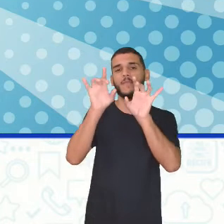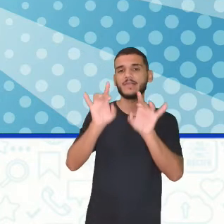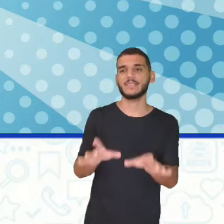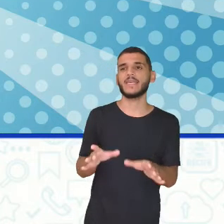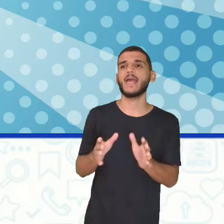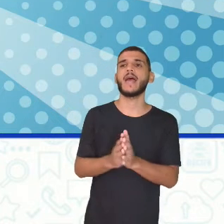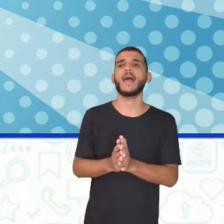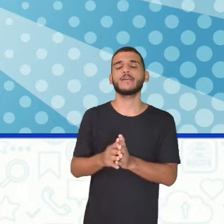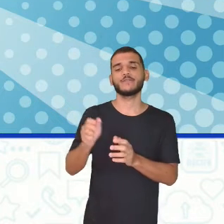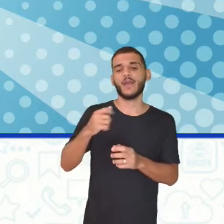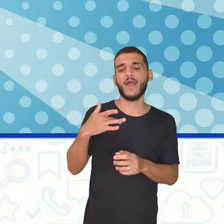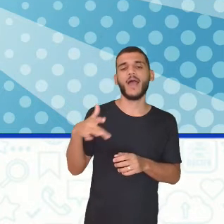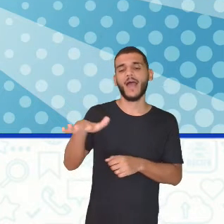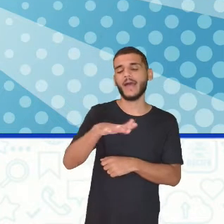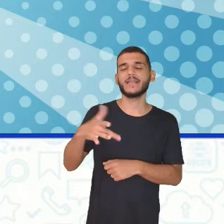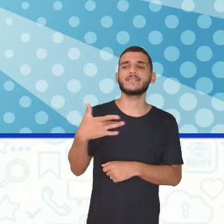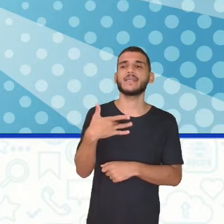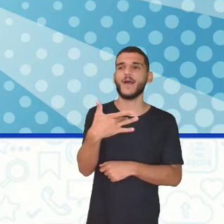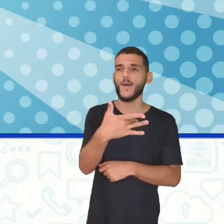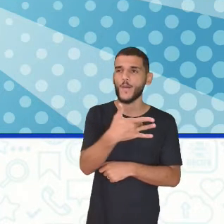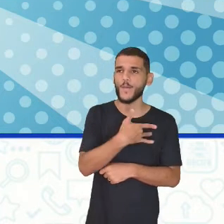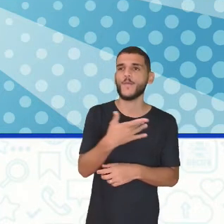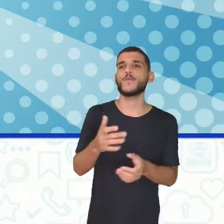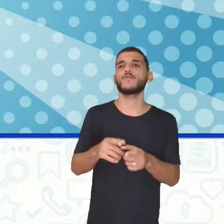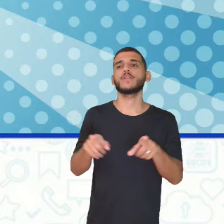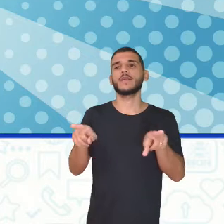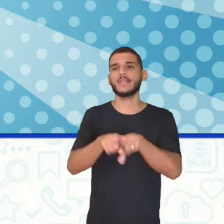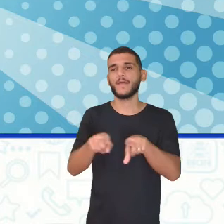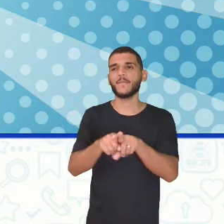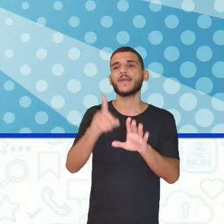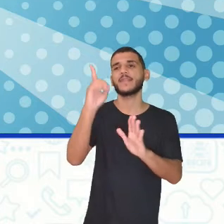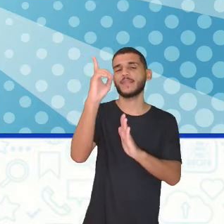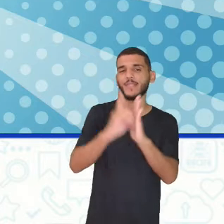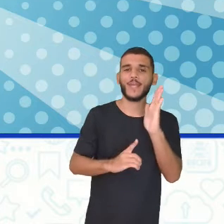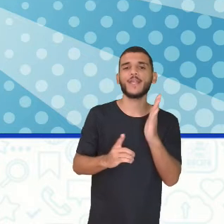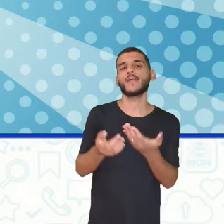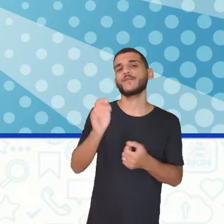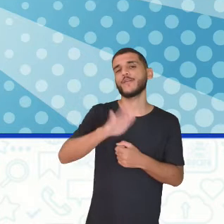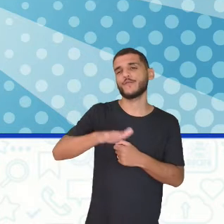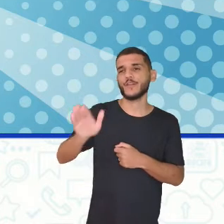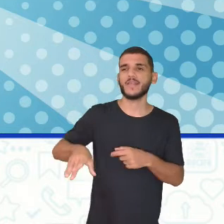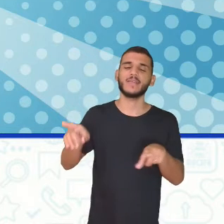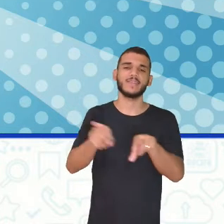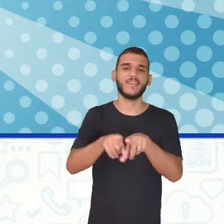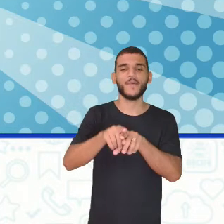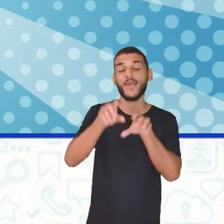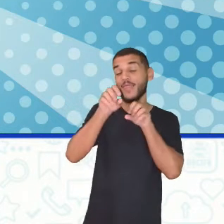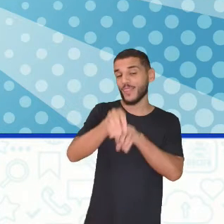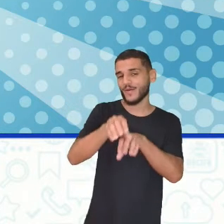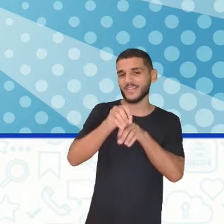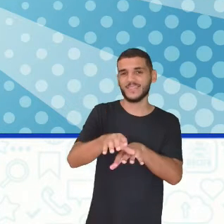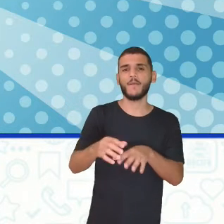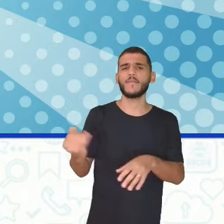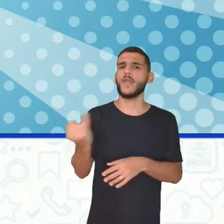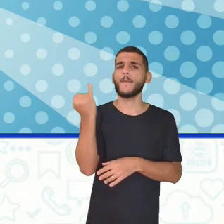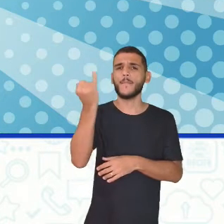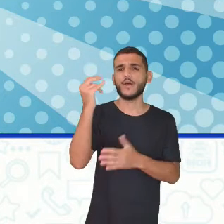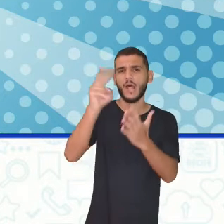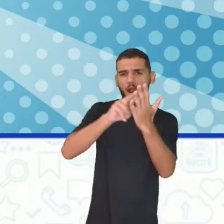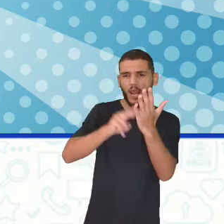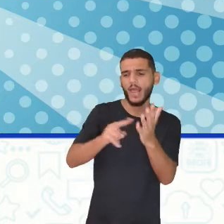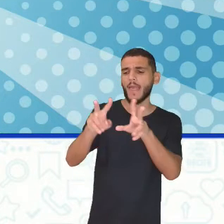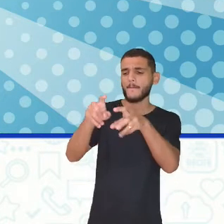é? Educação, e é bem verdade, minha gente. Então, é bem interessante ler, perceber, não é?